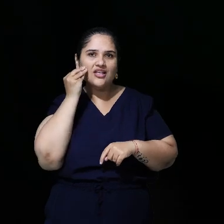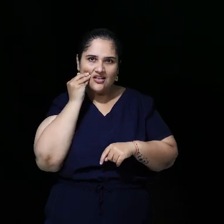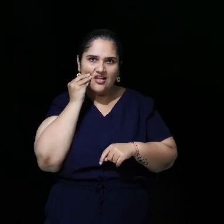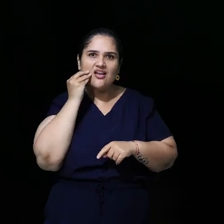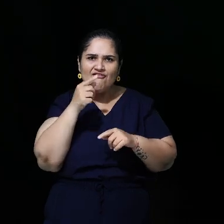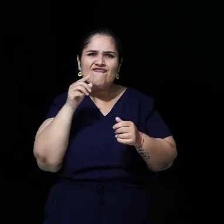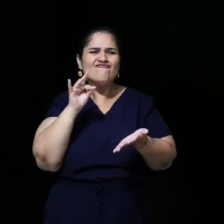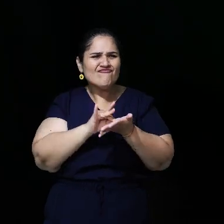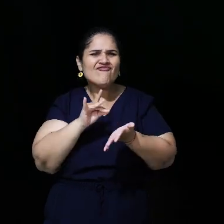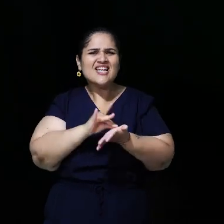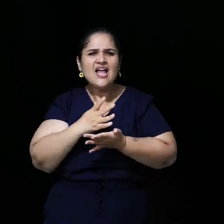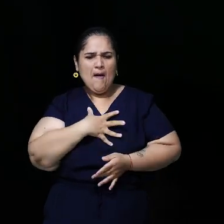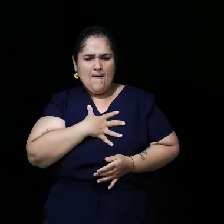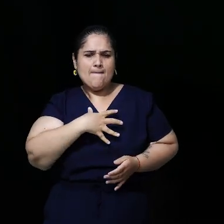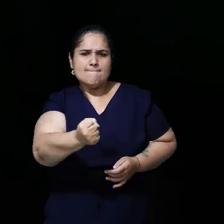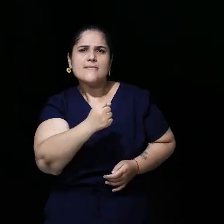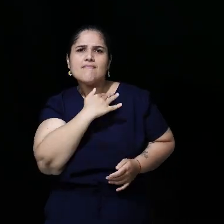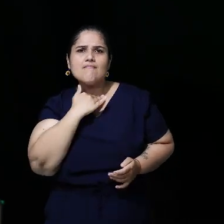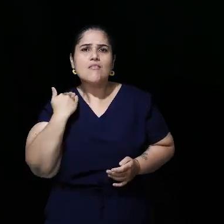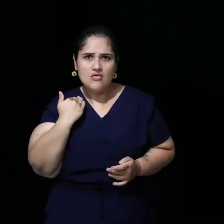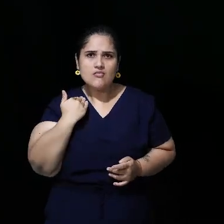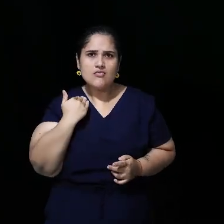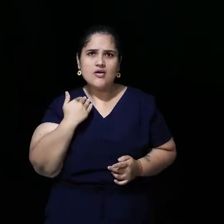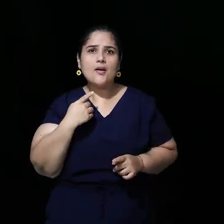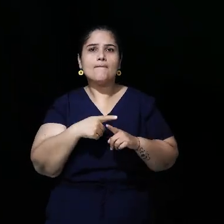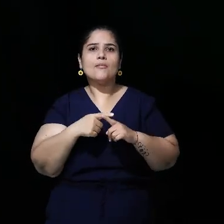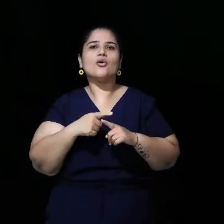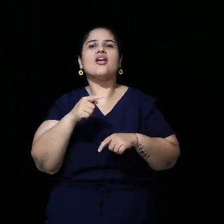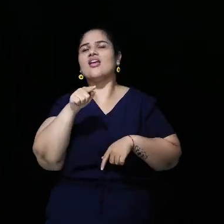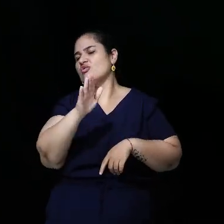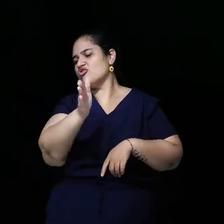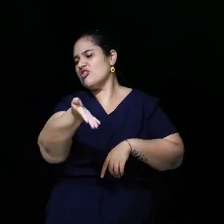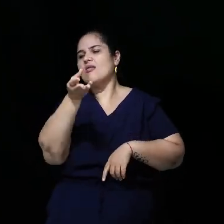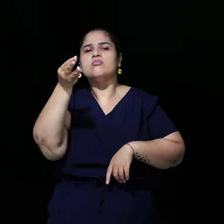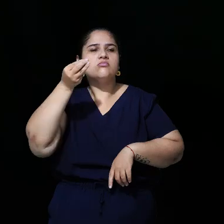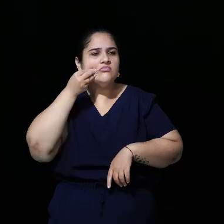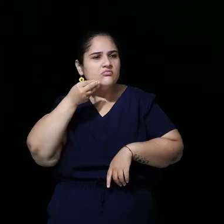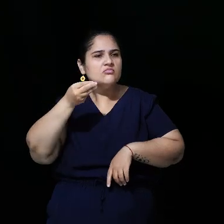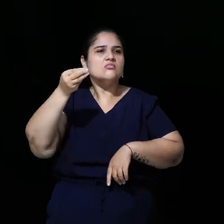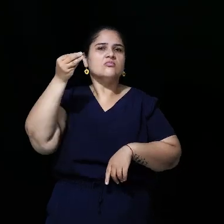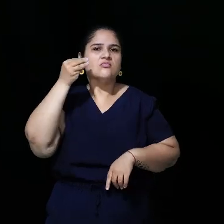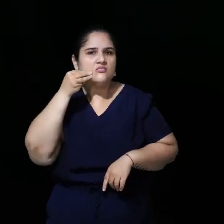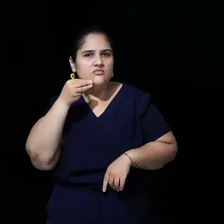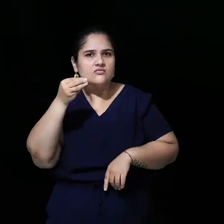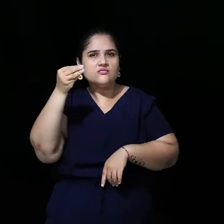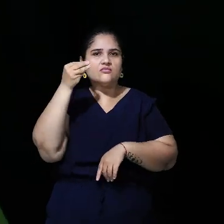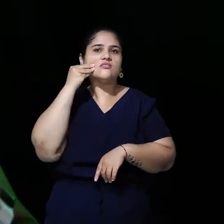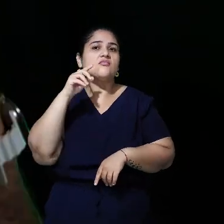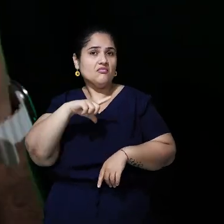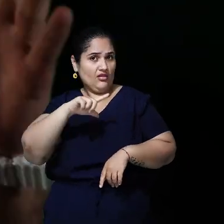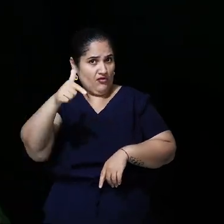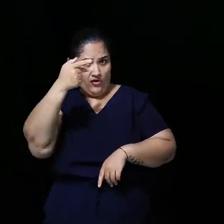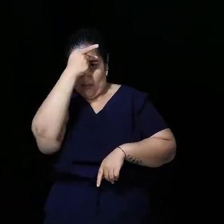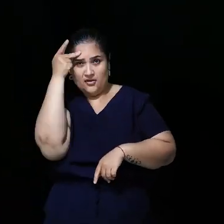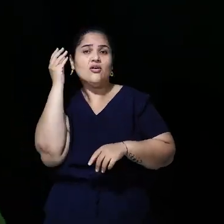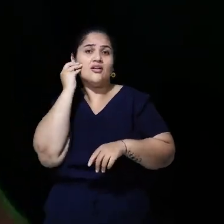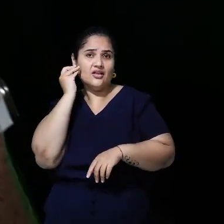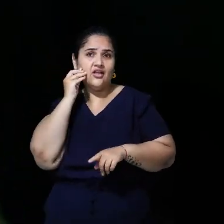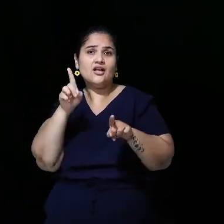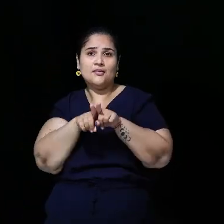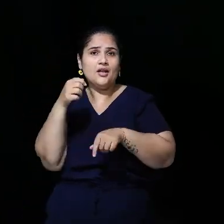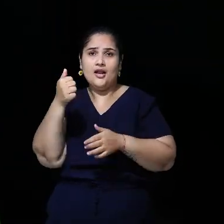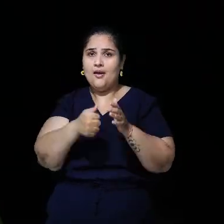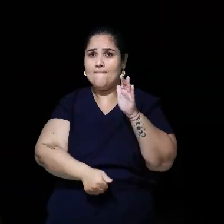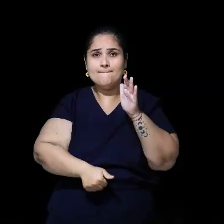que não permitiu, porque as formas que eu tentei, assim, teve pessoas que já tentaram e na primeira vez que tentaram